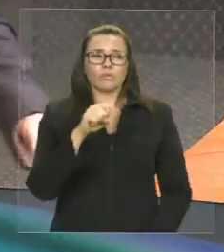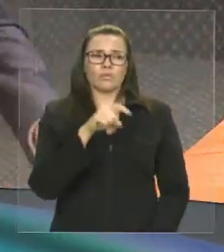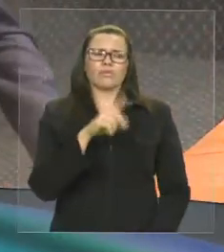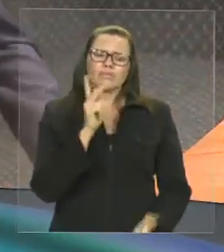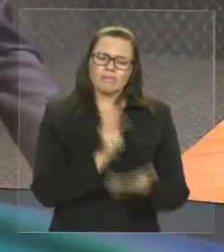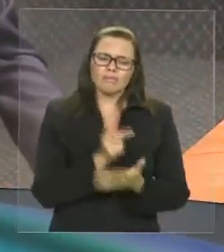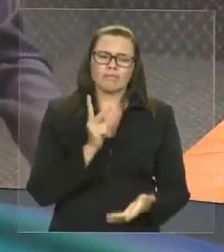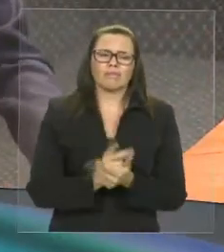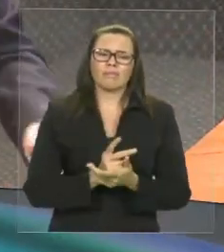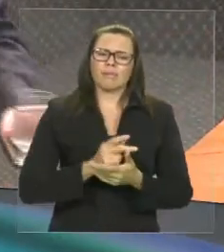Era o que eu tinha a dizer, senhor presidente.